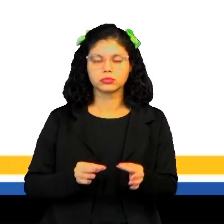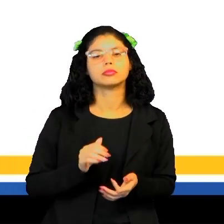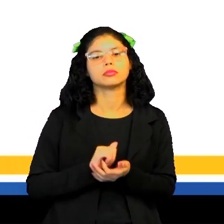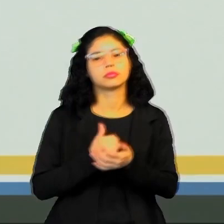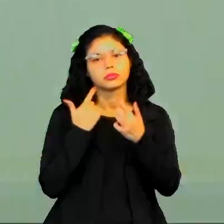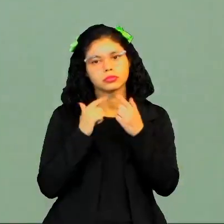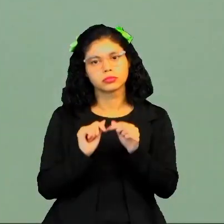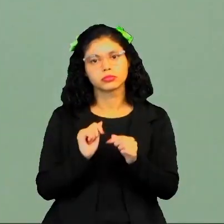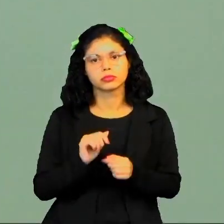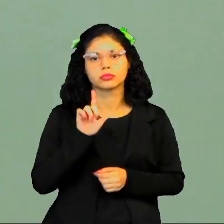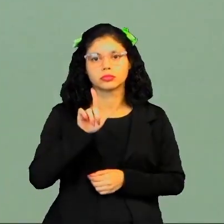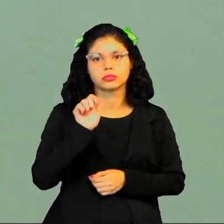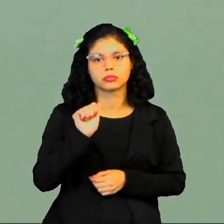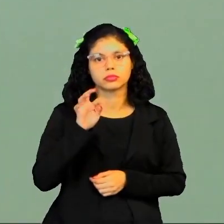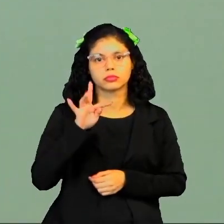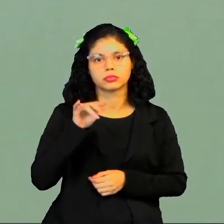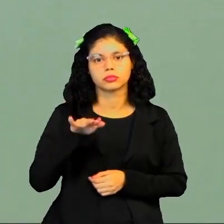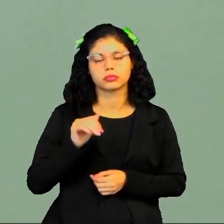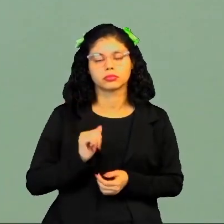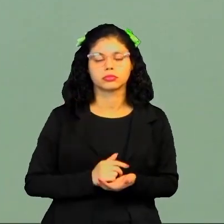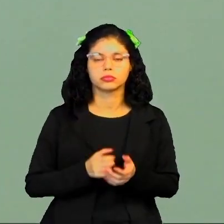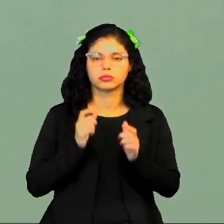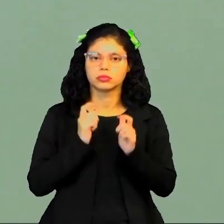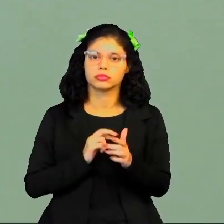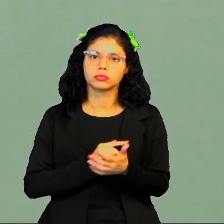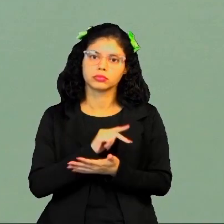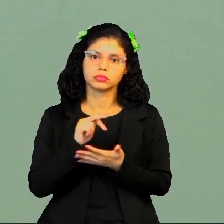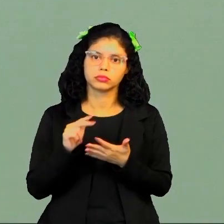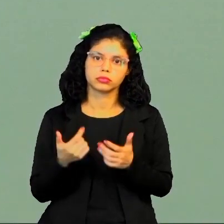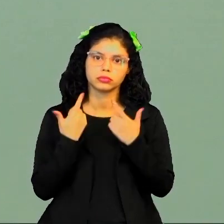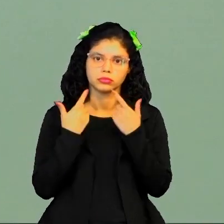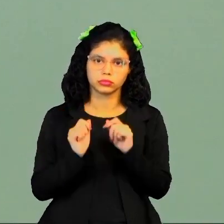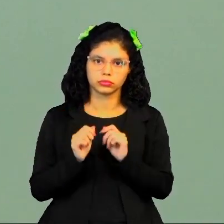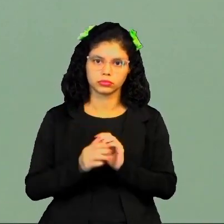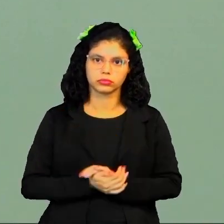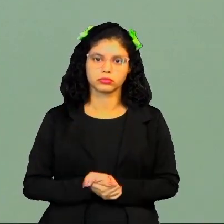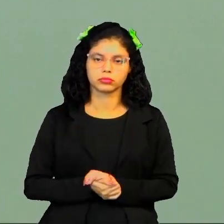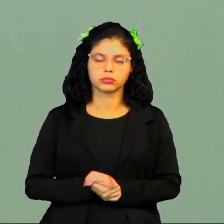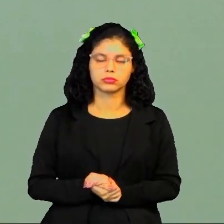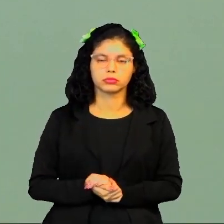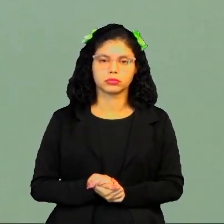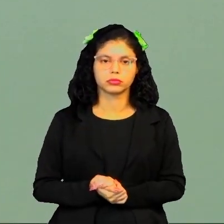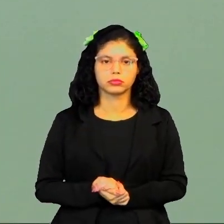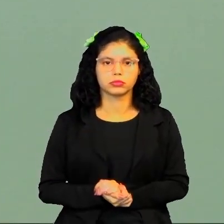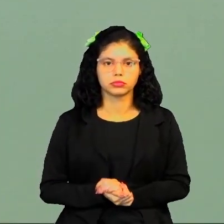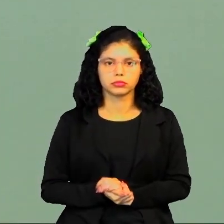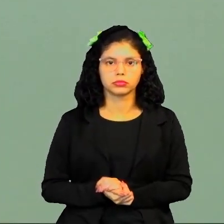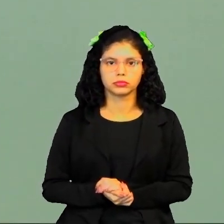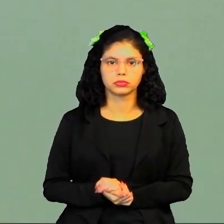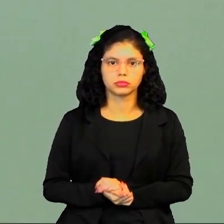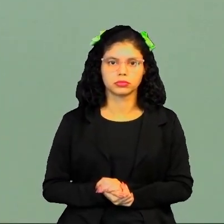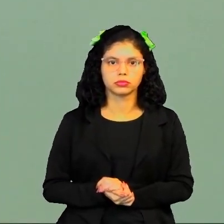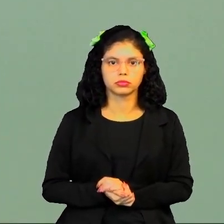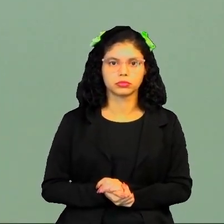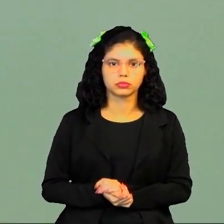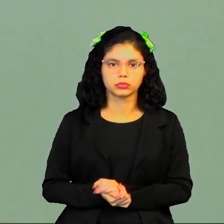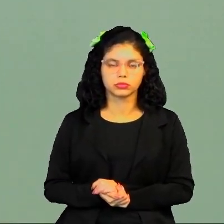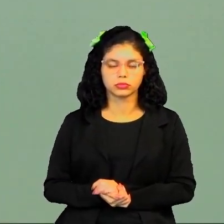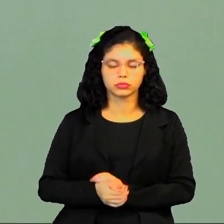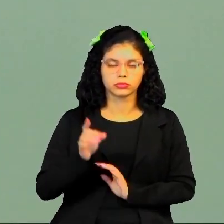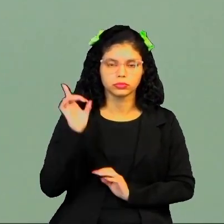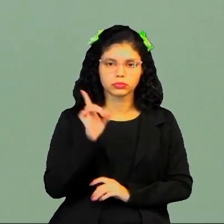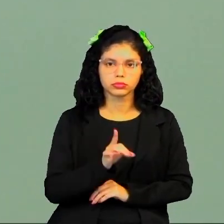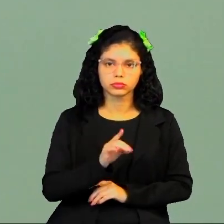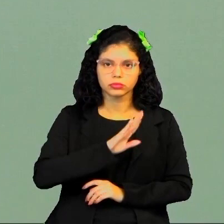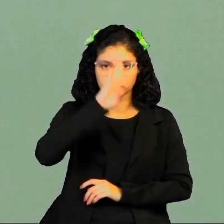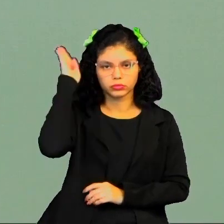E o idioma, o latim, de onde derivam, né, a maioria dos idiomas falados no Ocidente, né? O direito